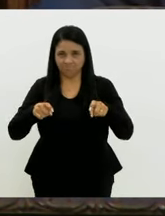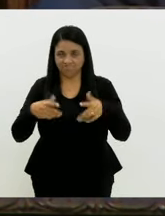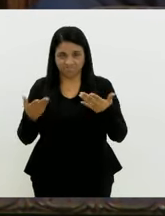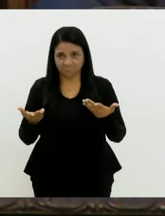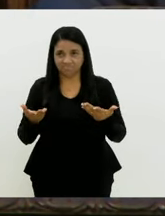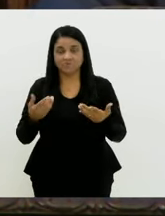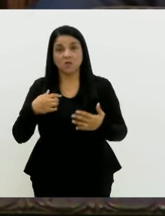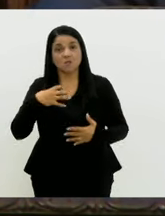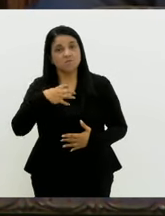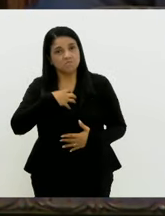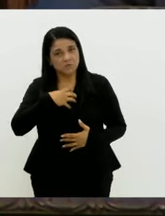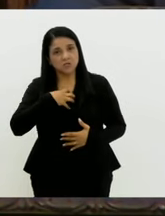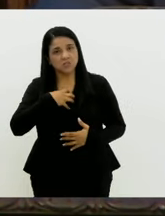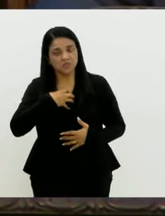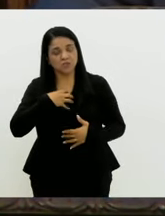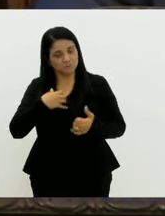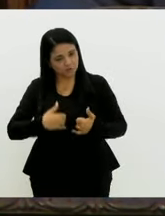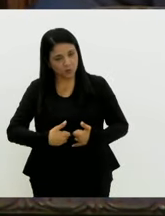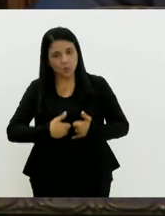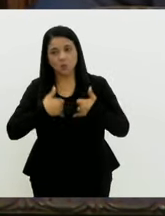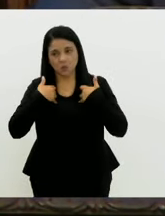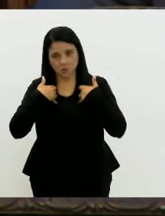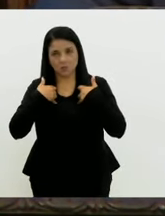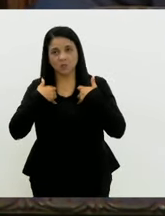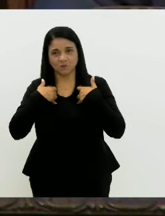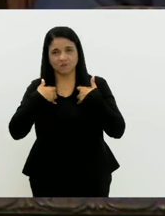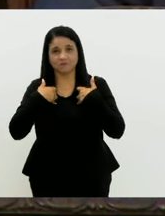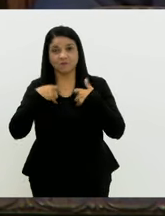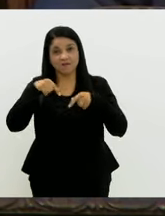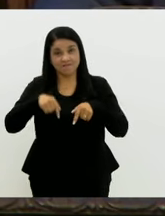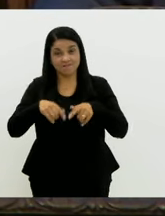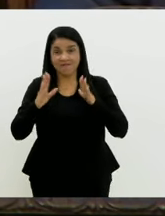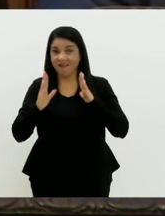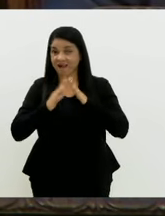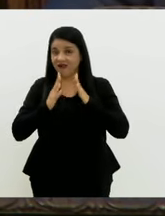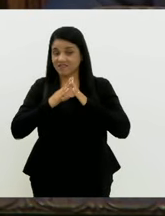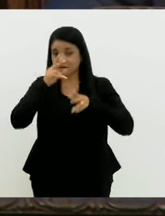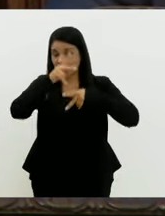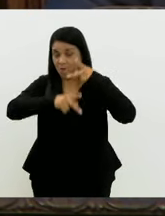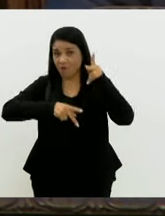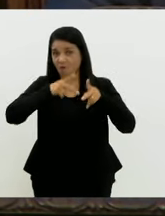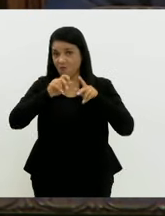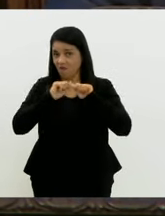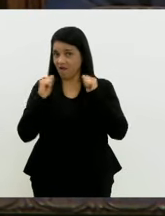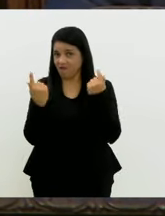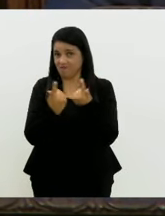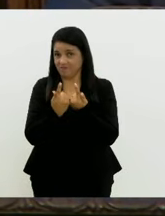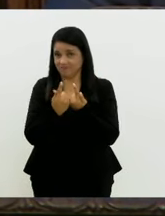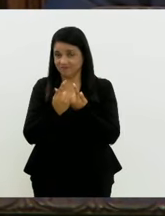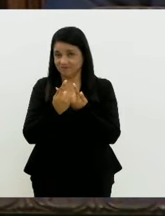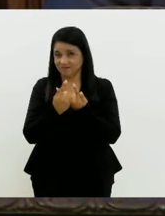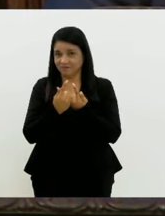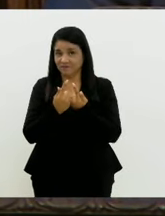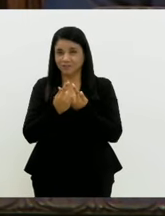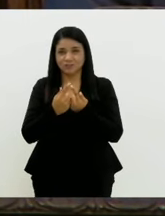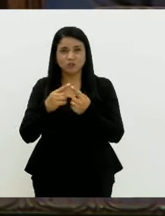presidente, honrado com isto, porque aqui é a casa do povo. Aqui é a casa onde todos